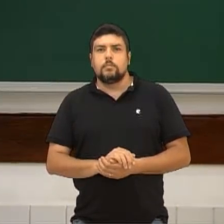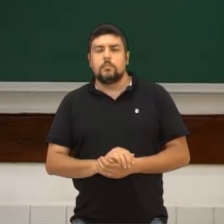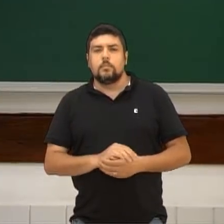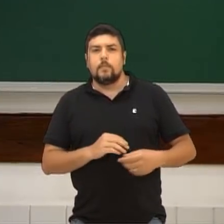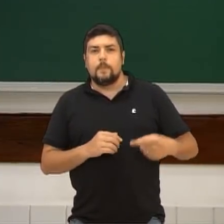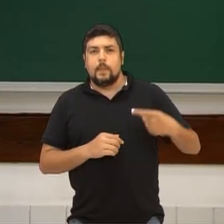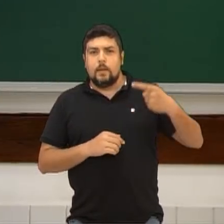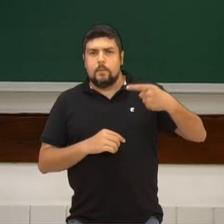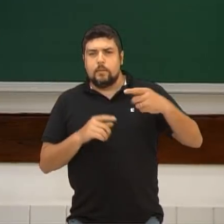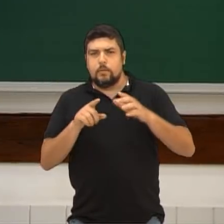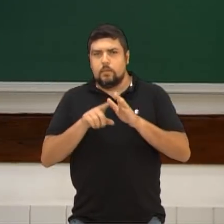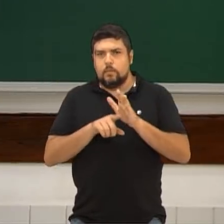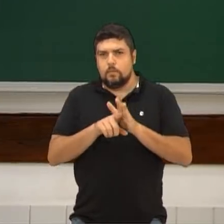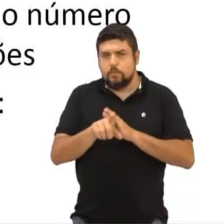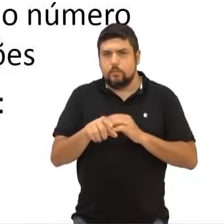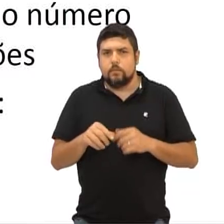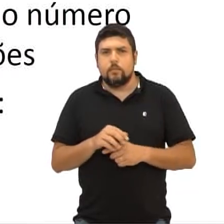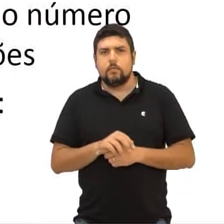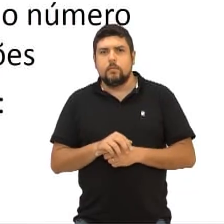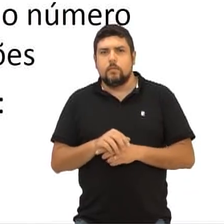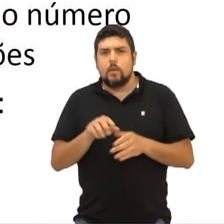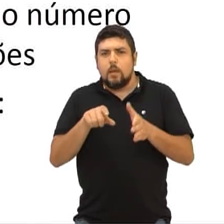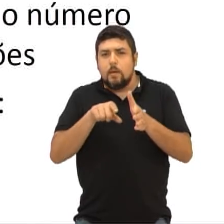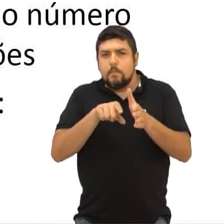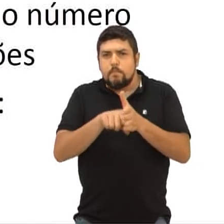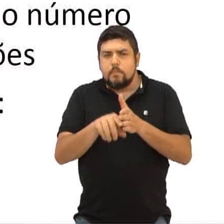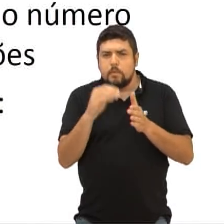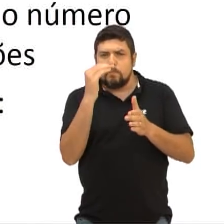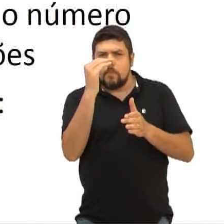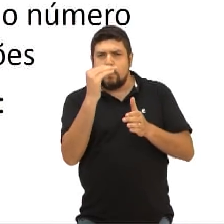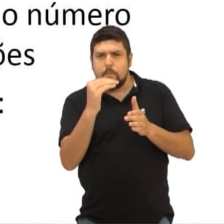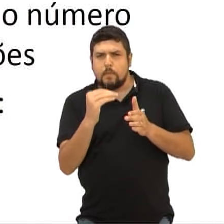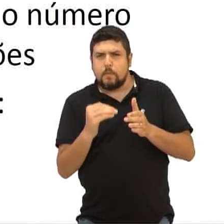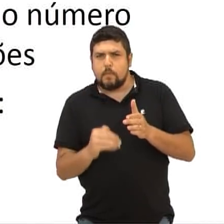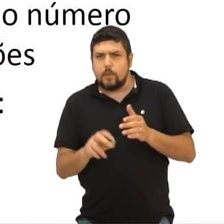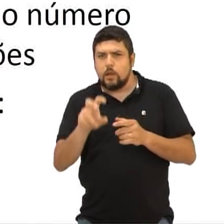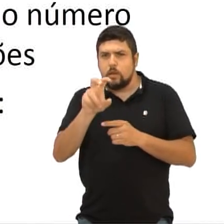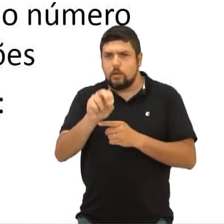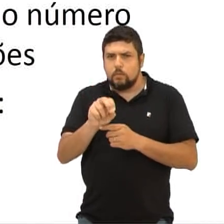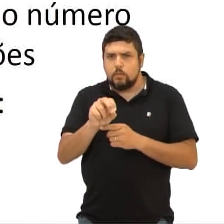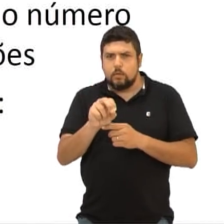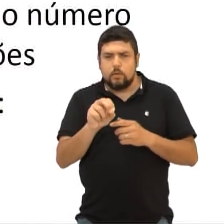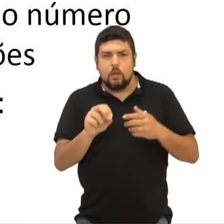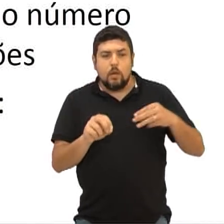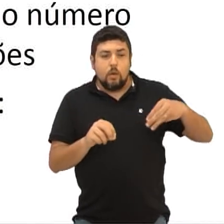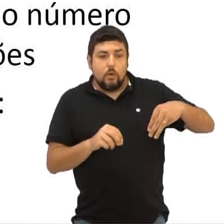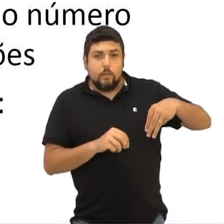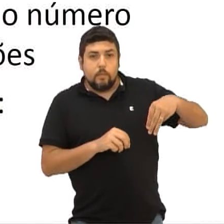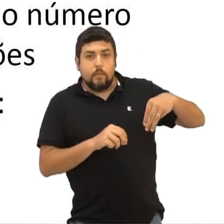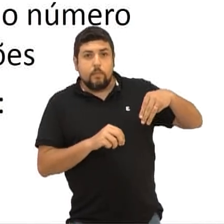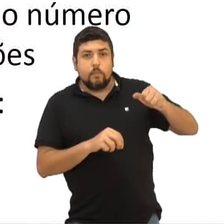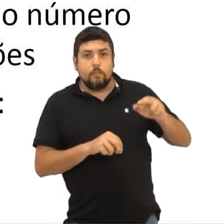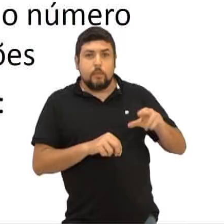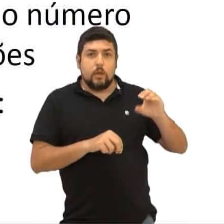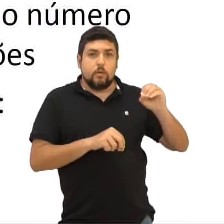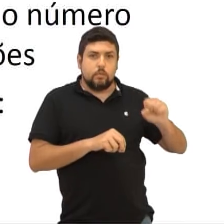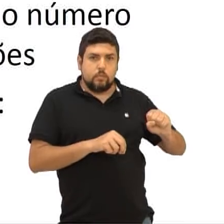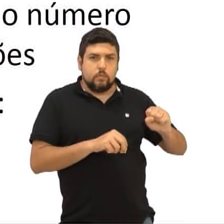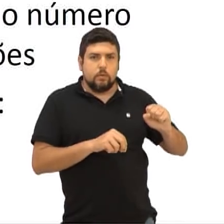pergunta, de 50 questões, Marcos acertou 15. E ele quer saber, na letra